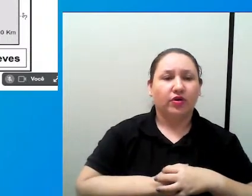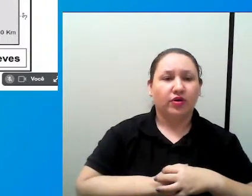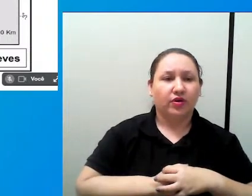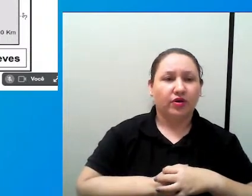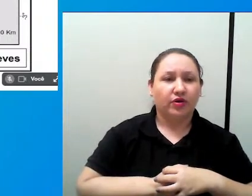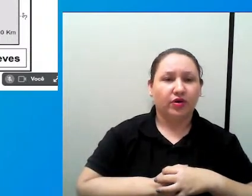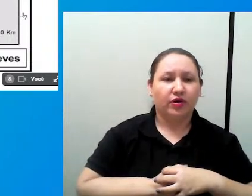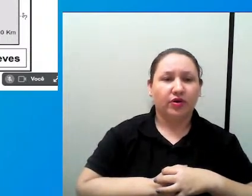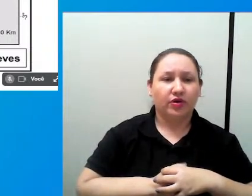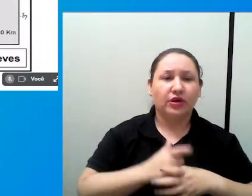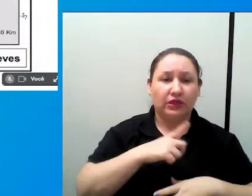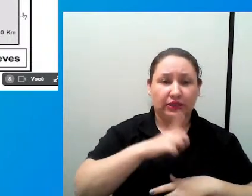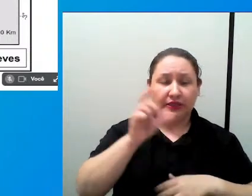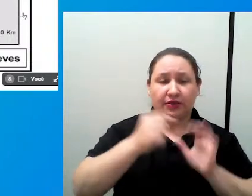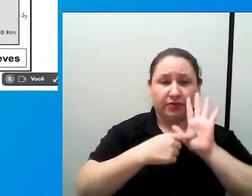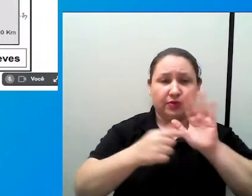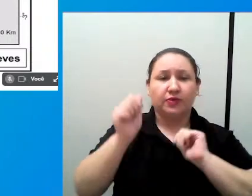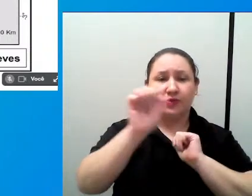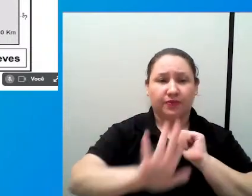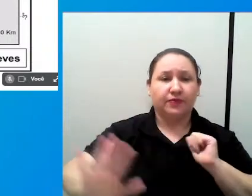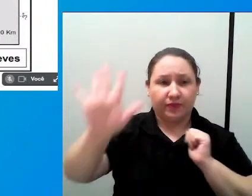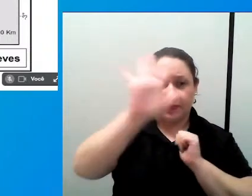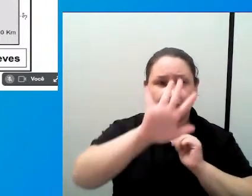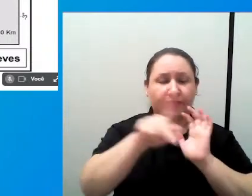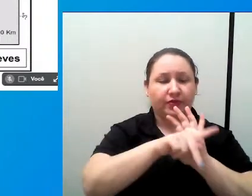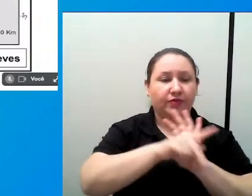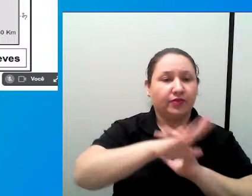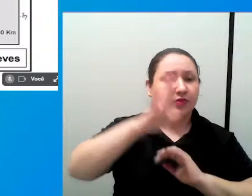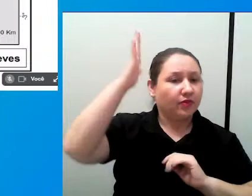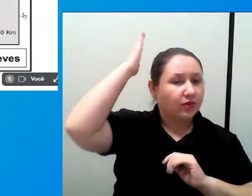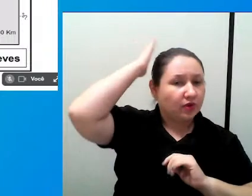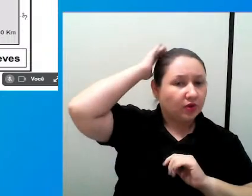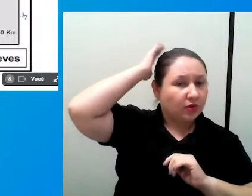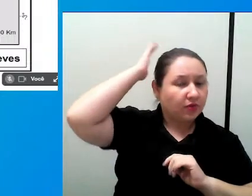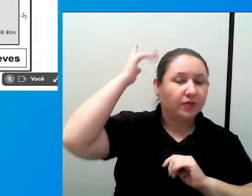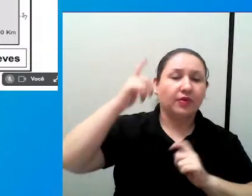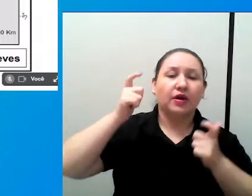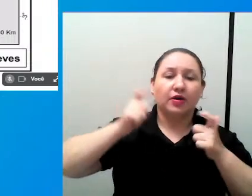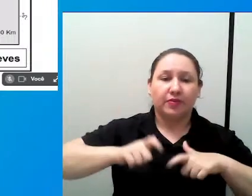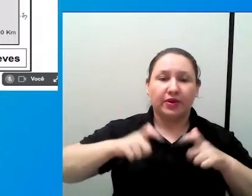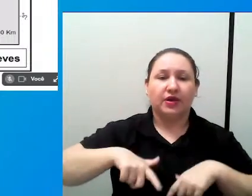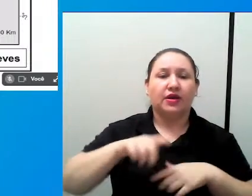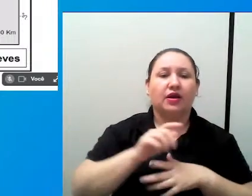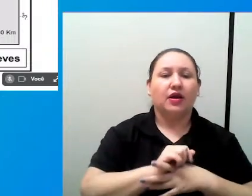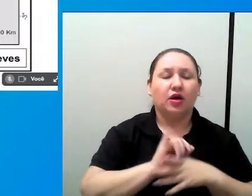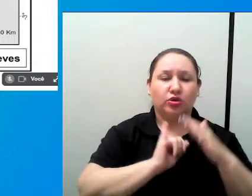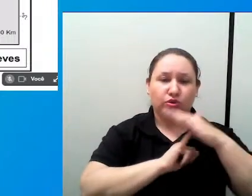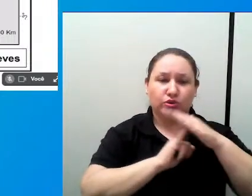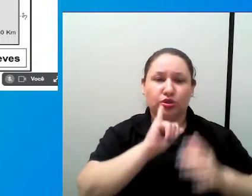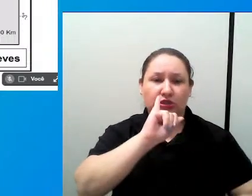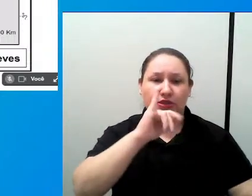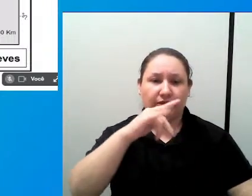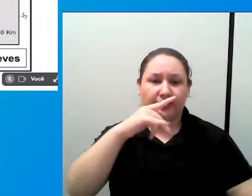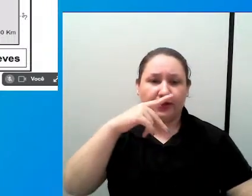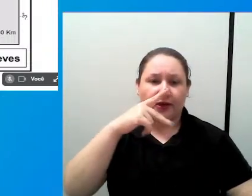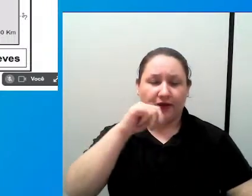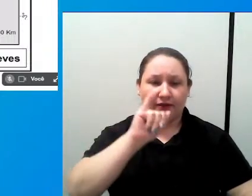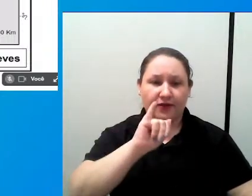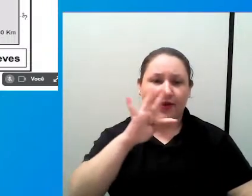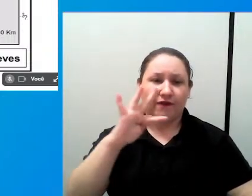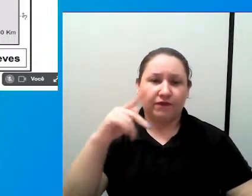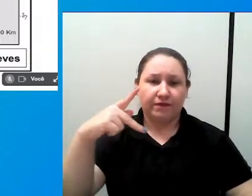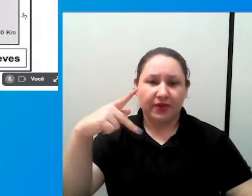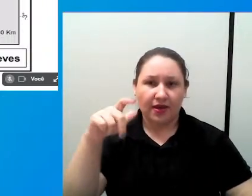Marajó, maior ilha fluvial do mundo, no Pará, onde, como o colega logo cedo,